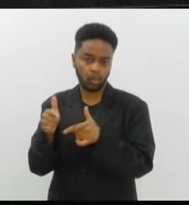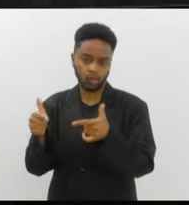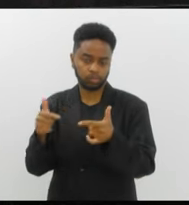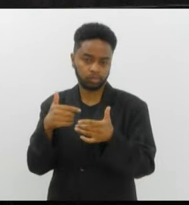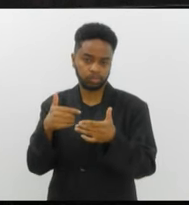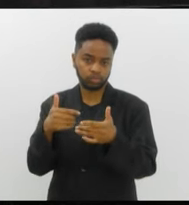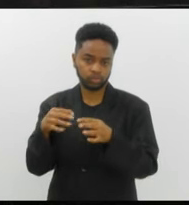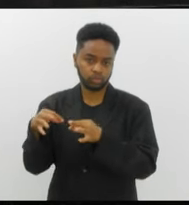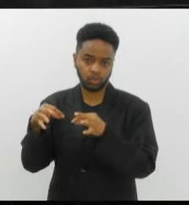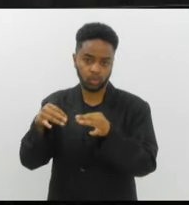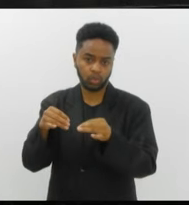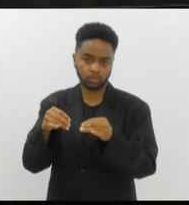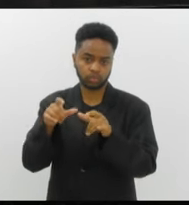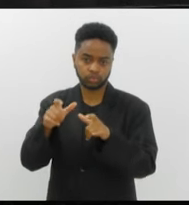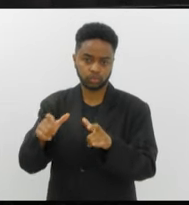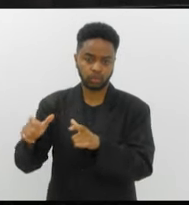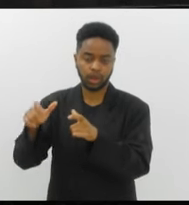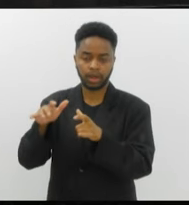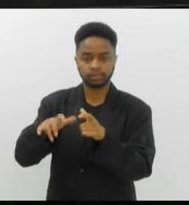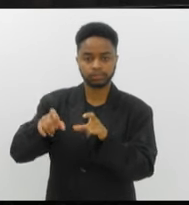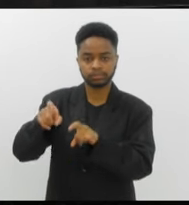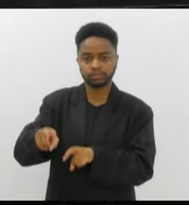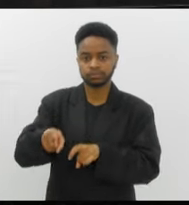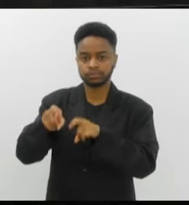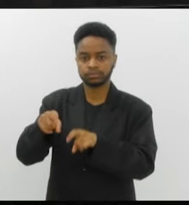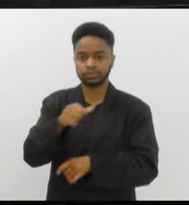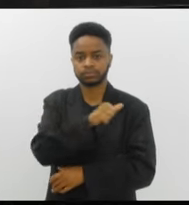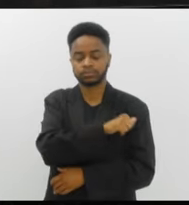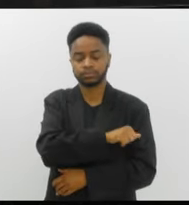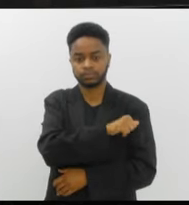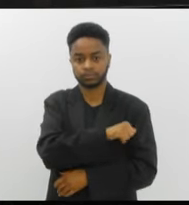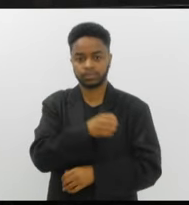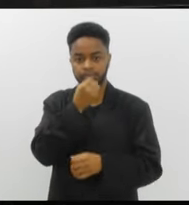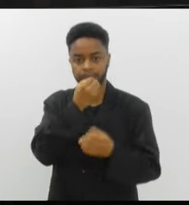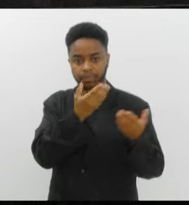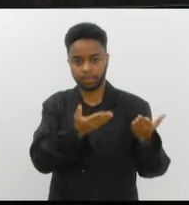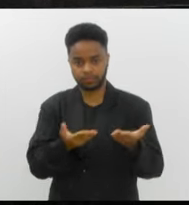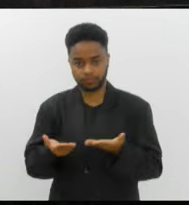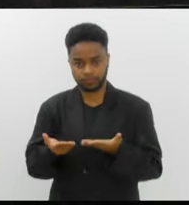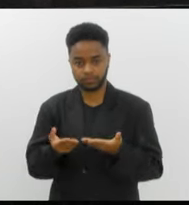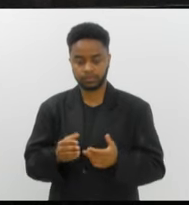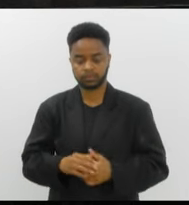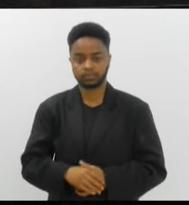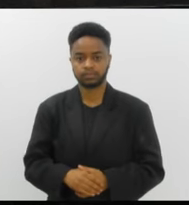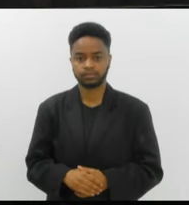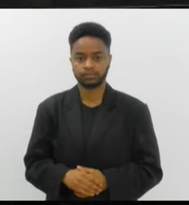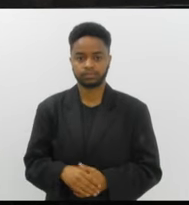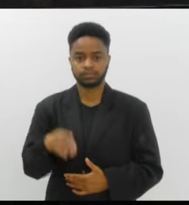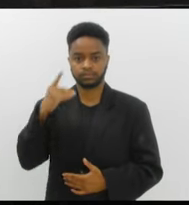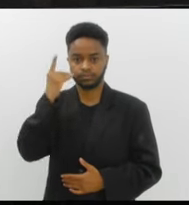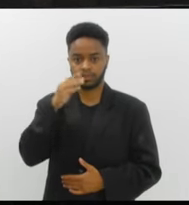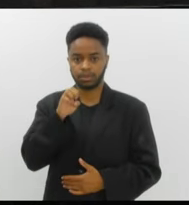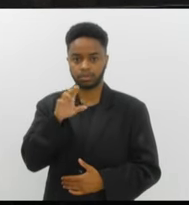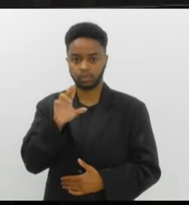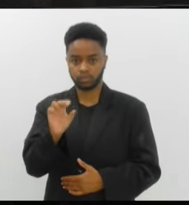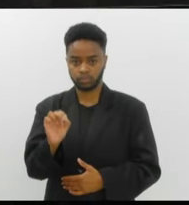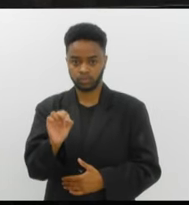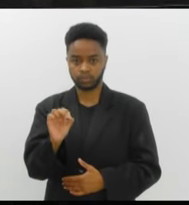nosso interior do Estado. Seja bem-vindo, deputado Bruno